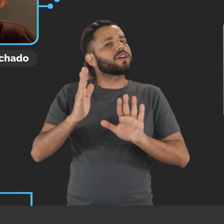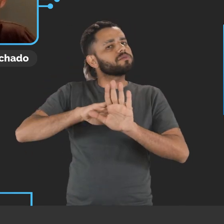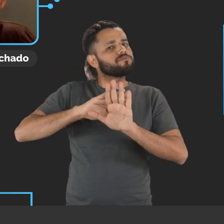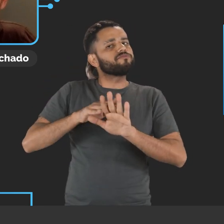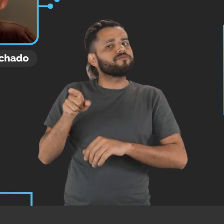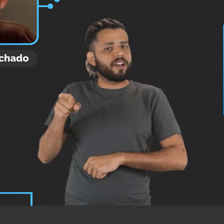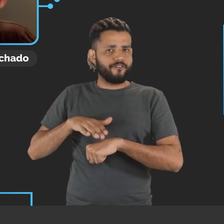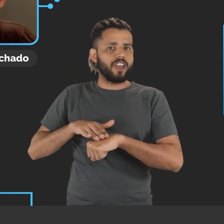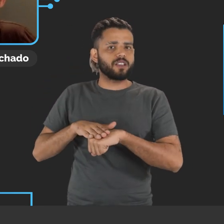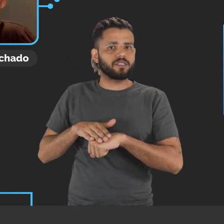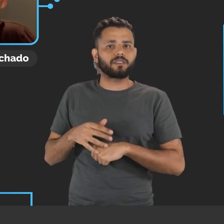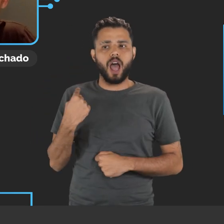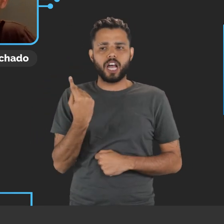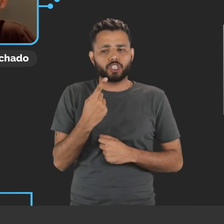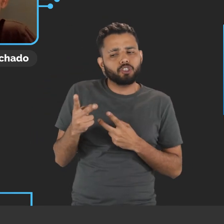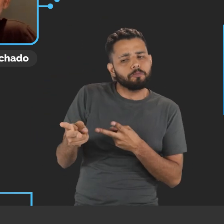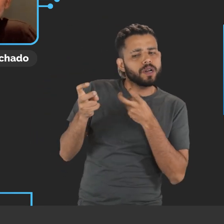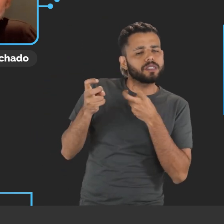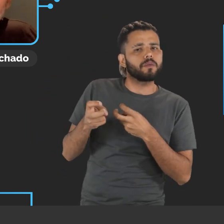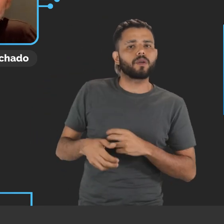realmente incrível da gente observar.